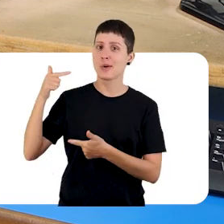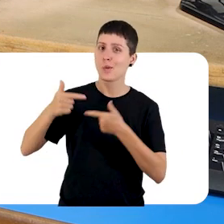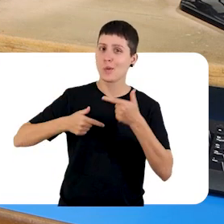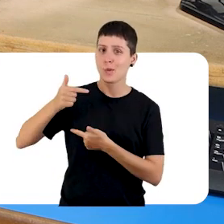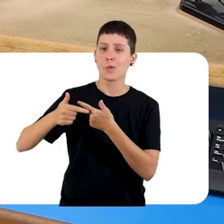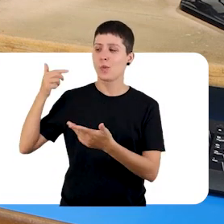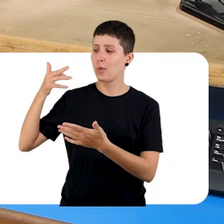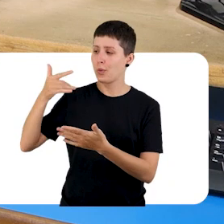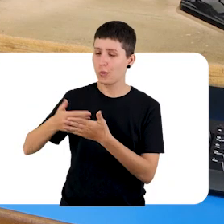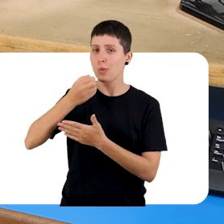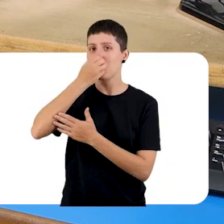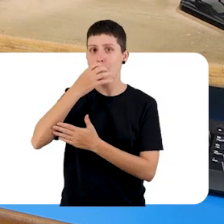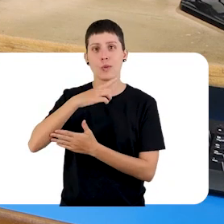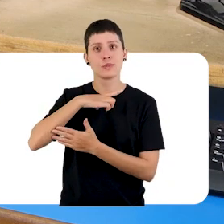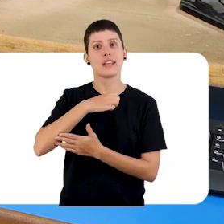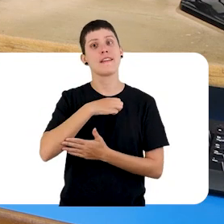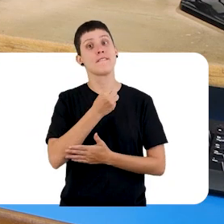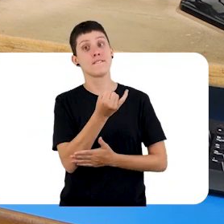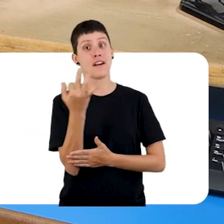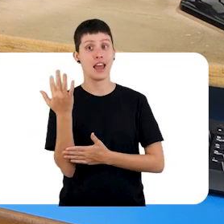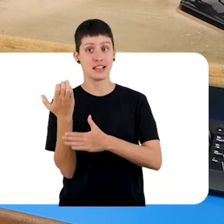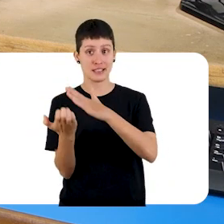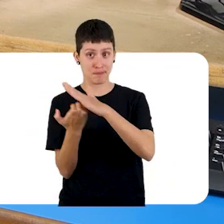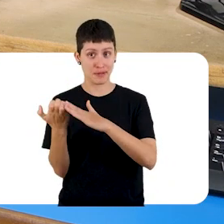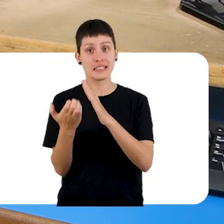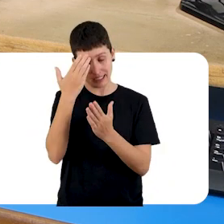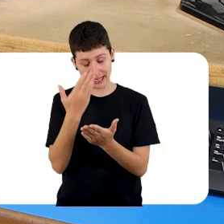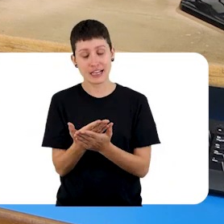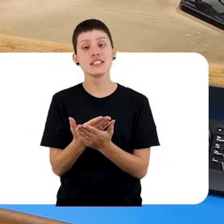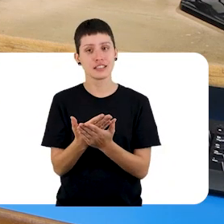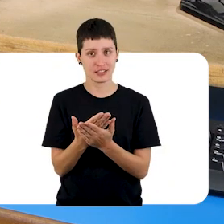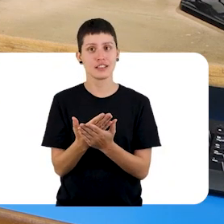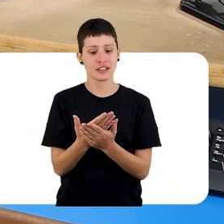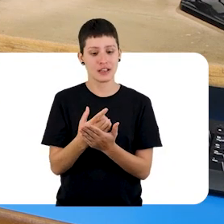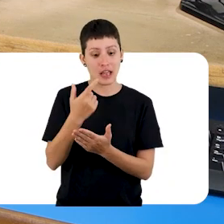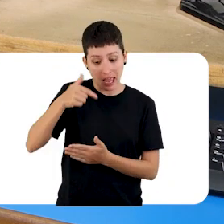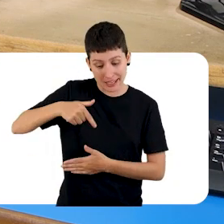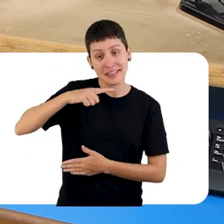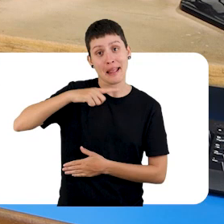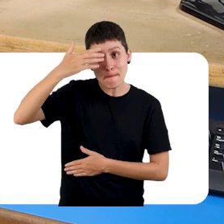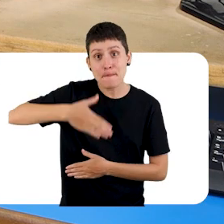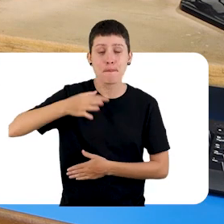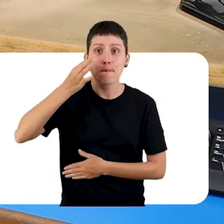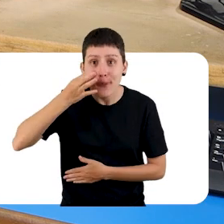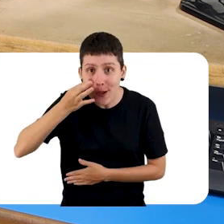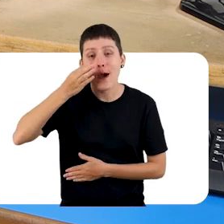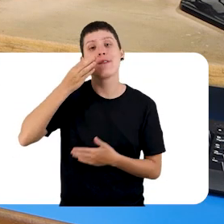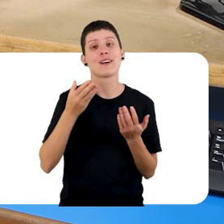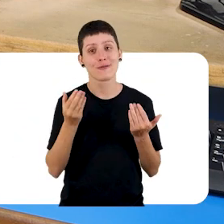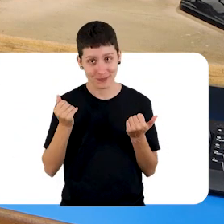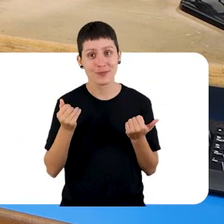temos diversas empresas que têm apoiado e acreditado, provas aqui não falta, né? Para mostrar